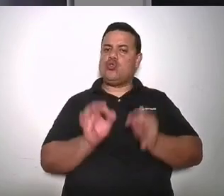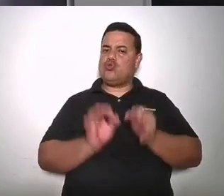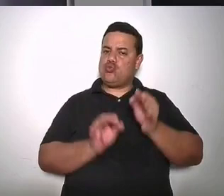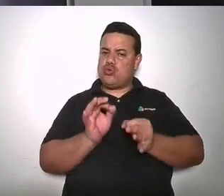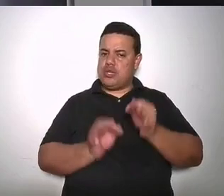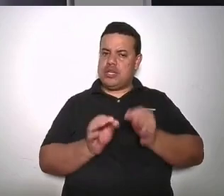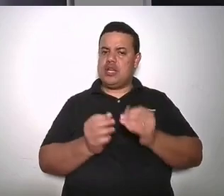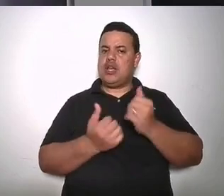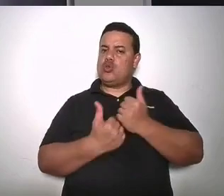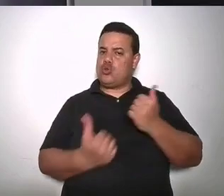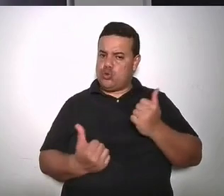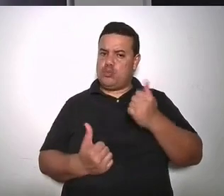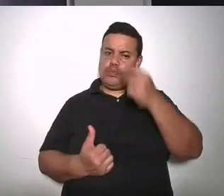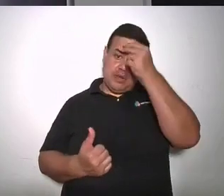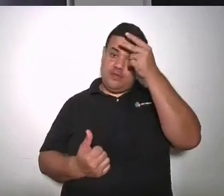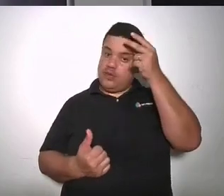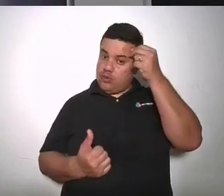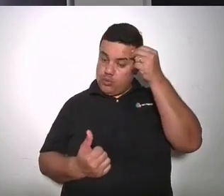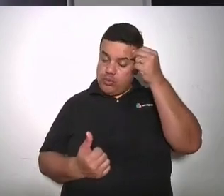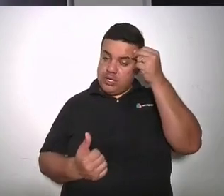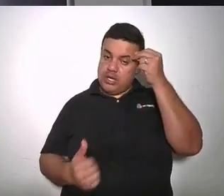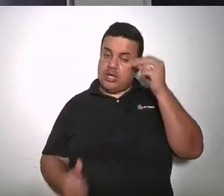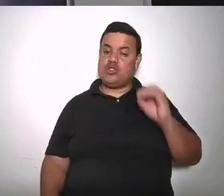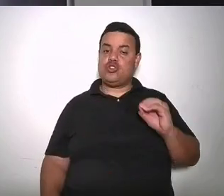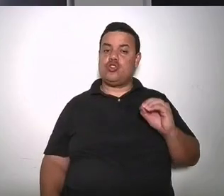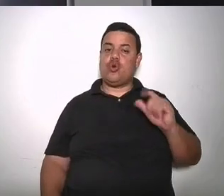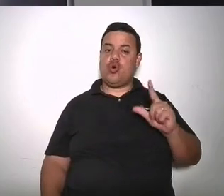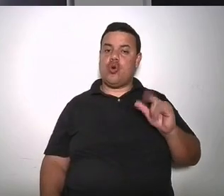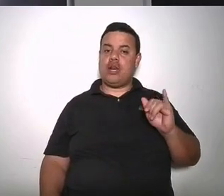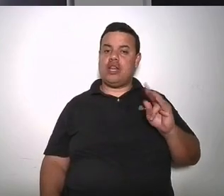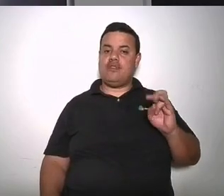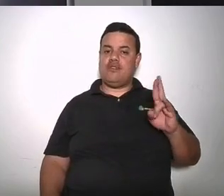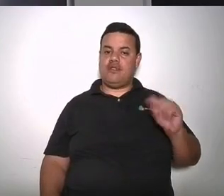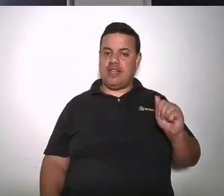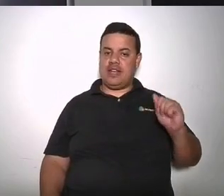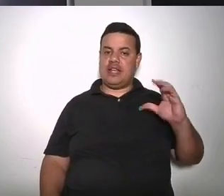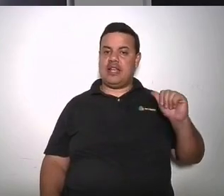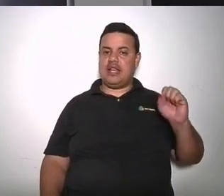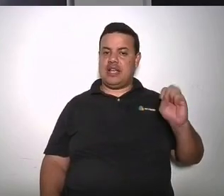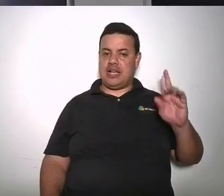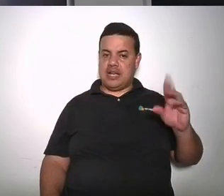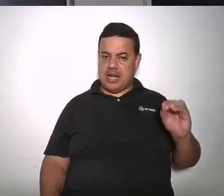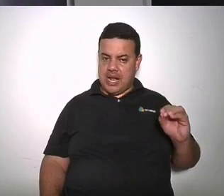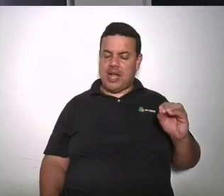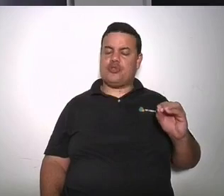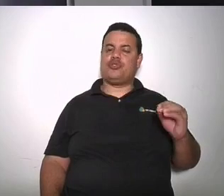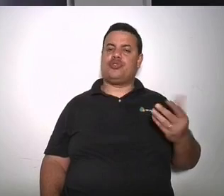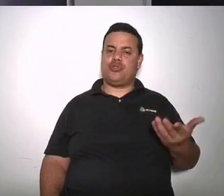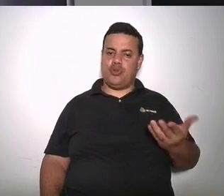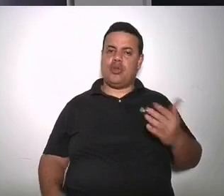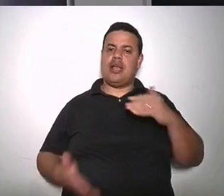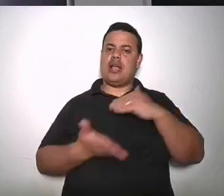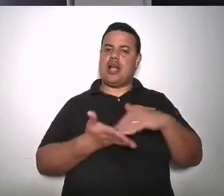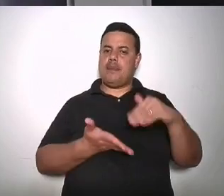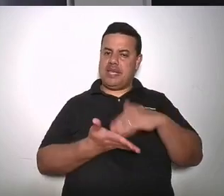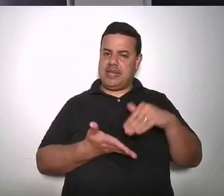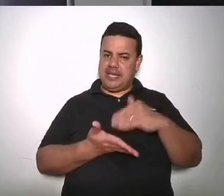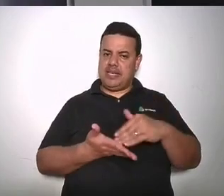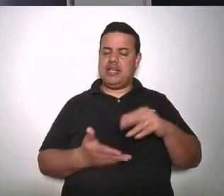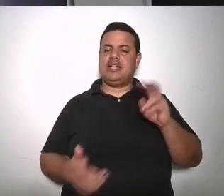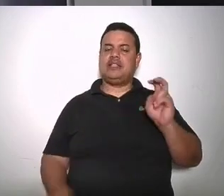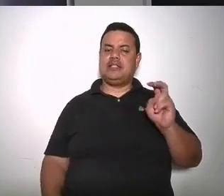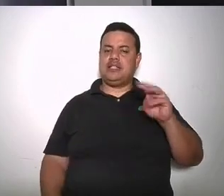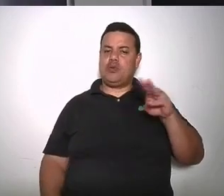Oliveira Castro, Secretaria Executiva, Gabinete, ele vai ter 5.190.000